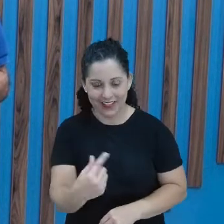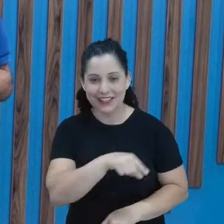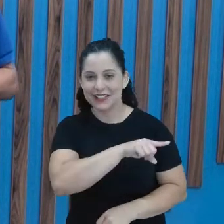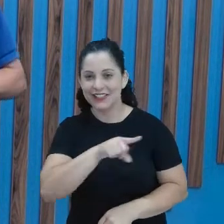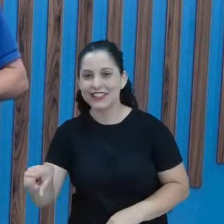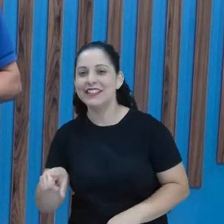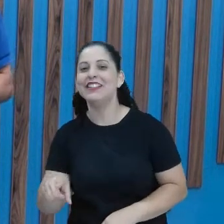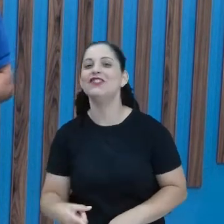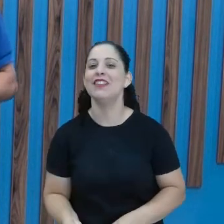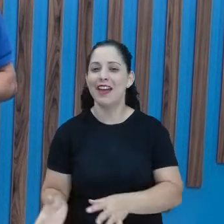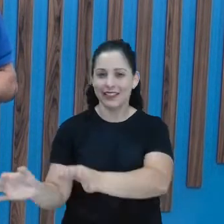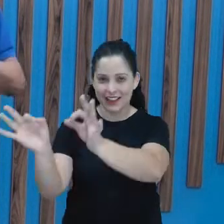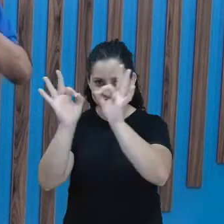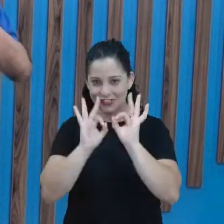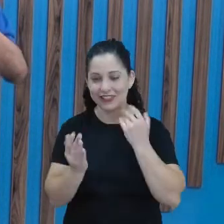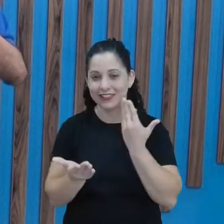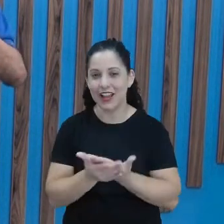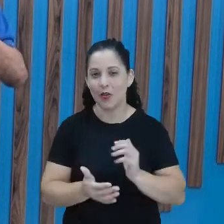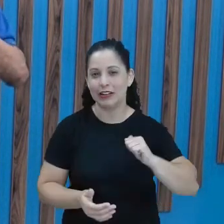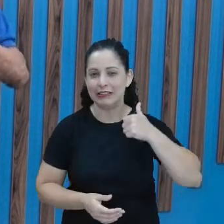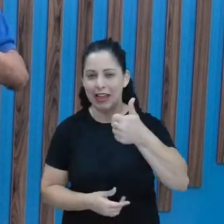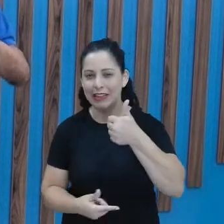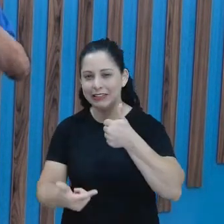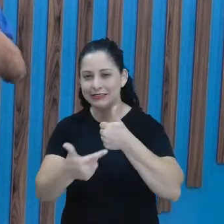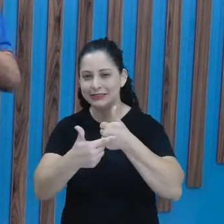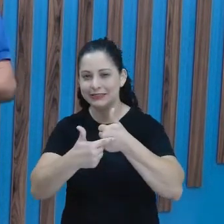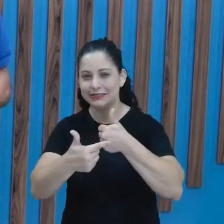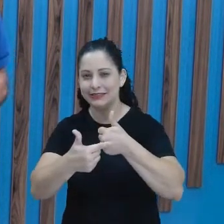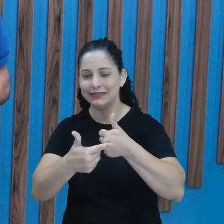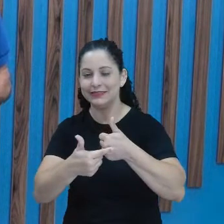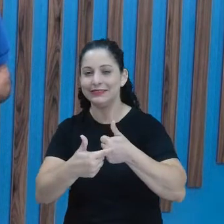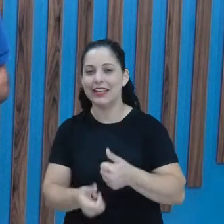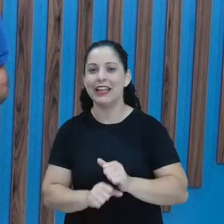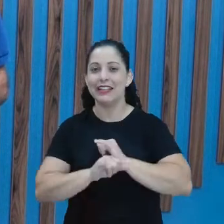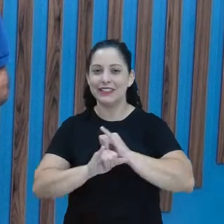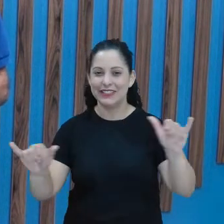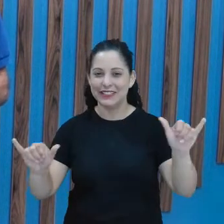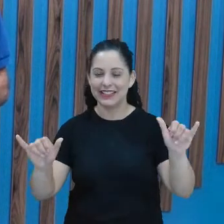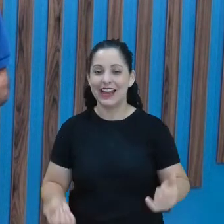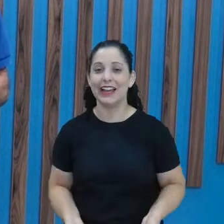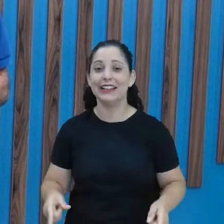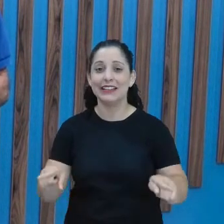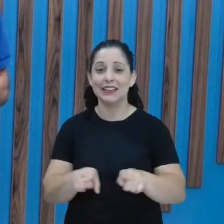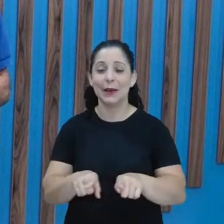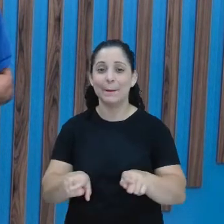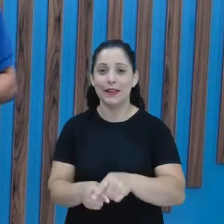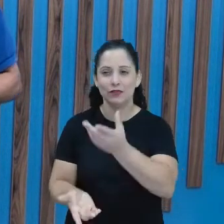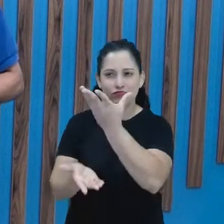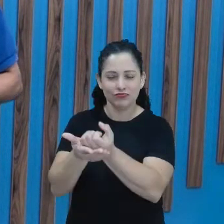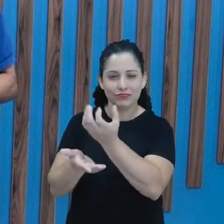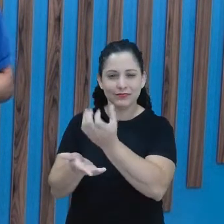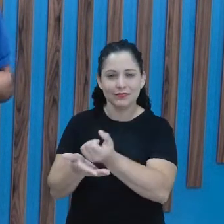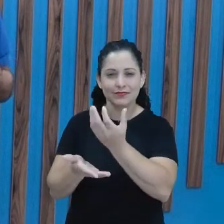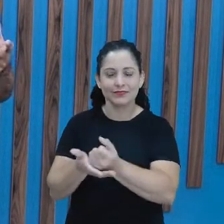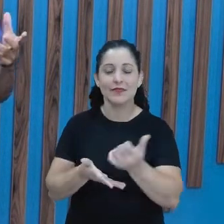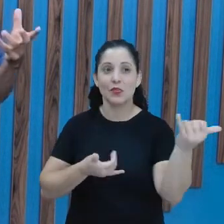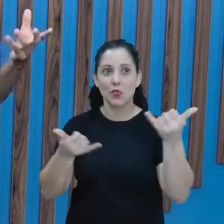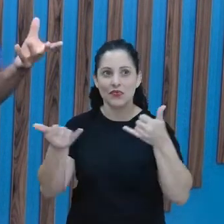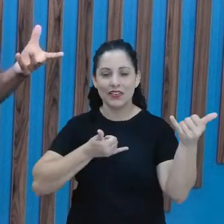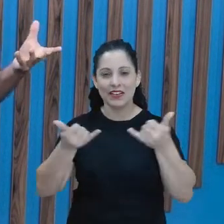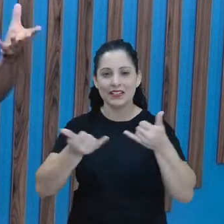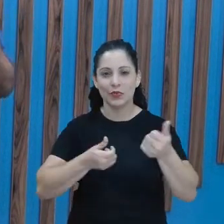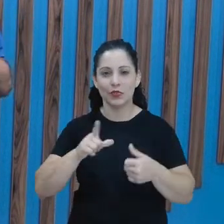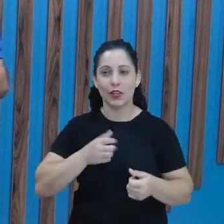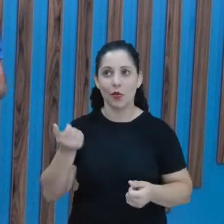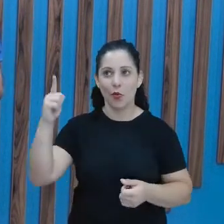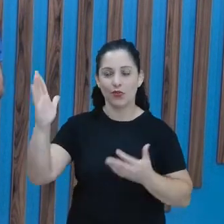você está assistindo direitinho. Deixa aquele like, compartilha, se inscreve no canal, ativa o sininho e dá as notificações para quando o Ricardinho tiver